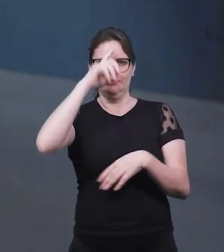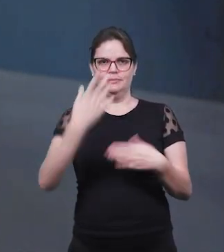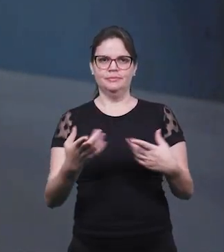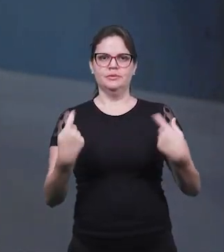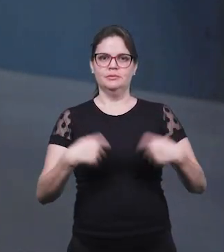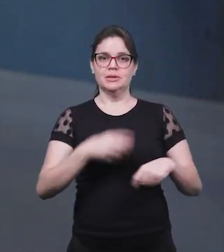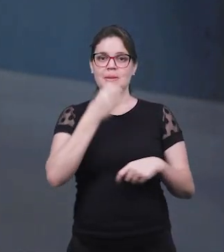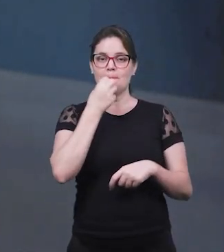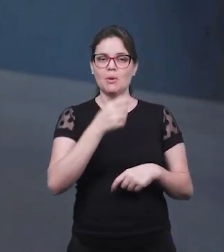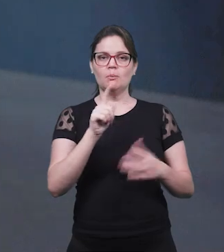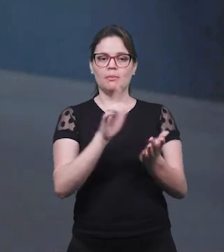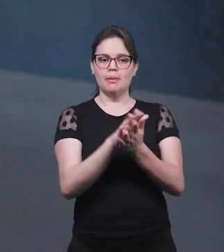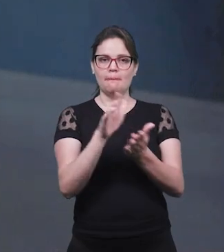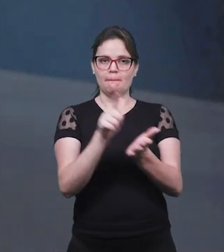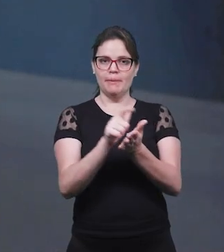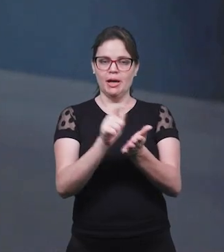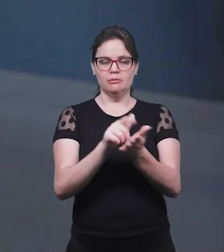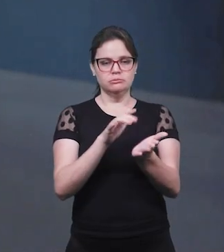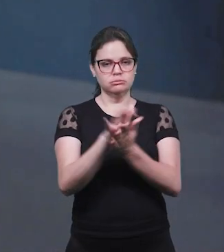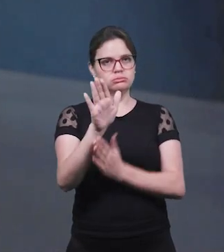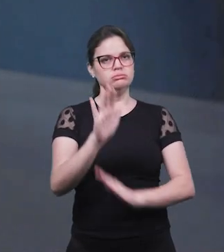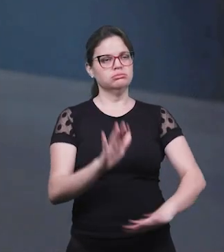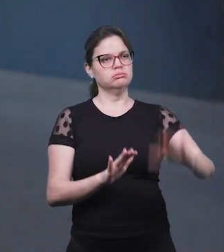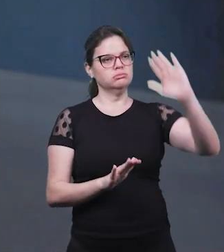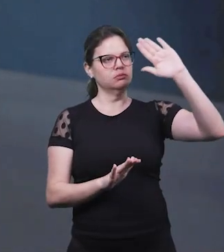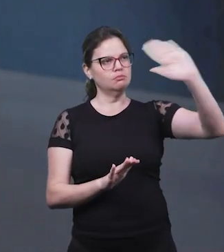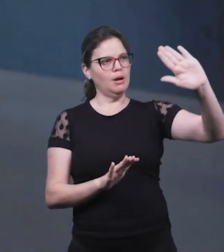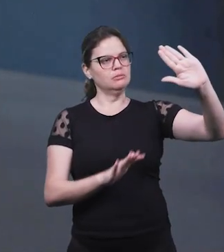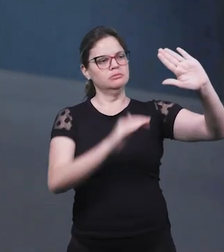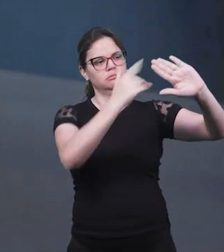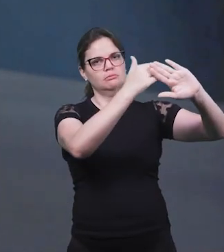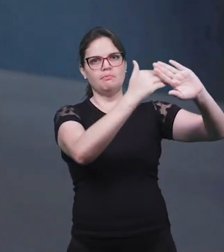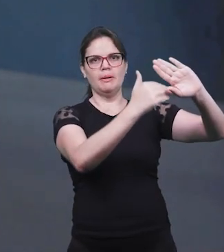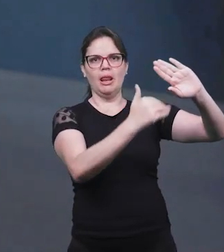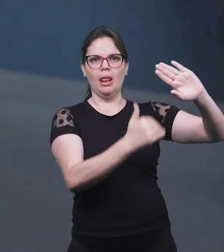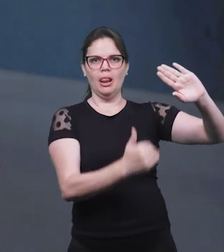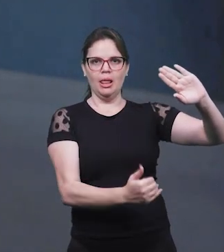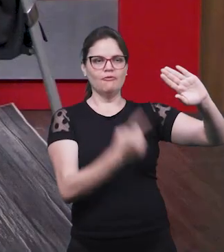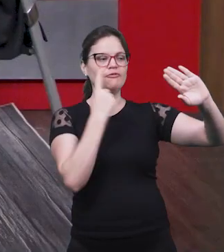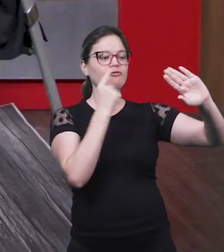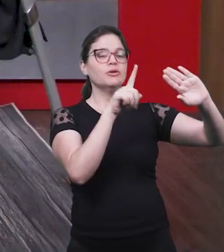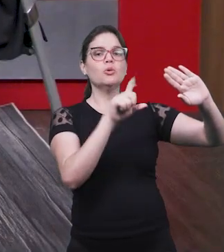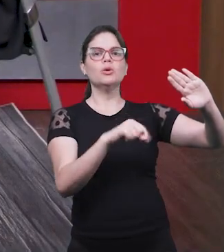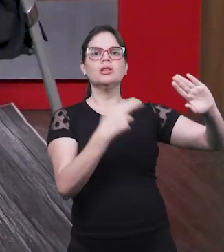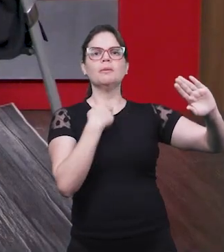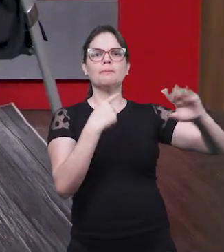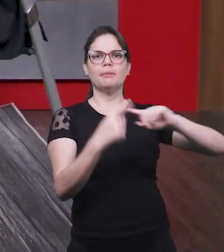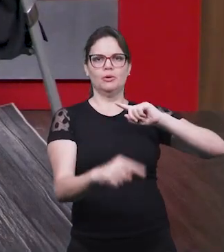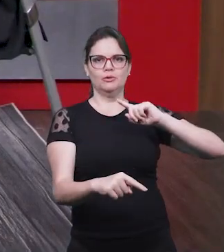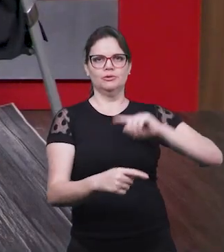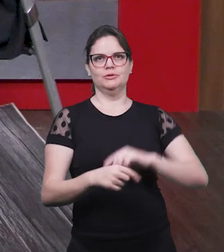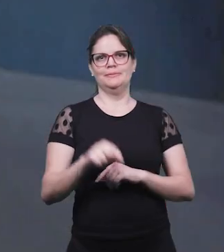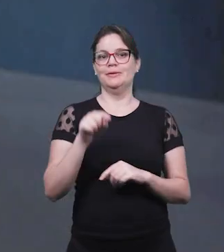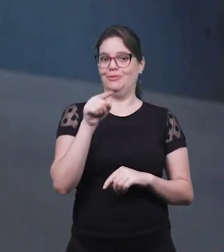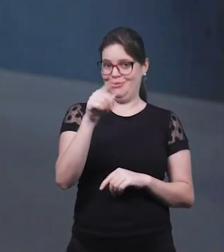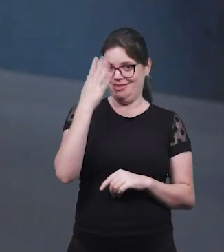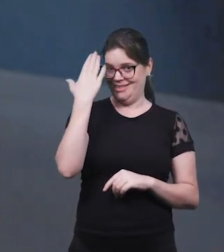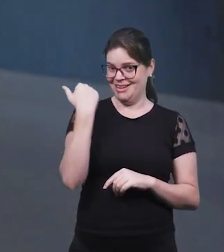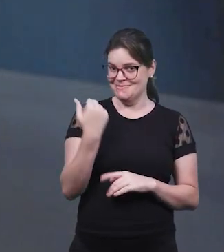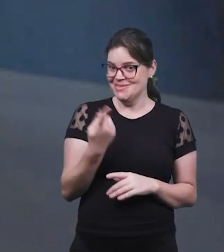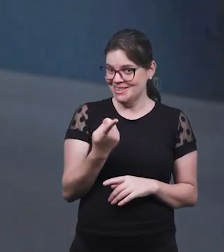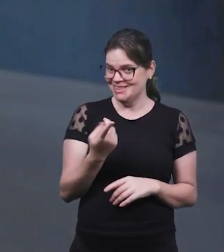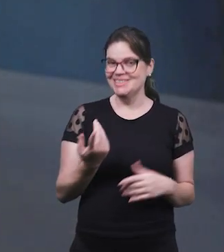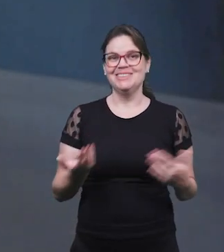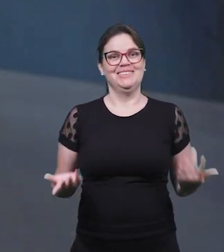isso impresso para que todos possam estar cientes e não venham cair nesse erro. Então você sabia disso?